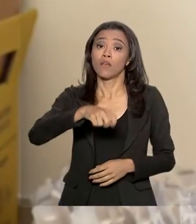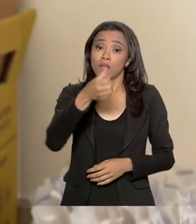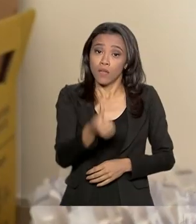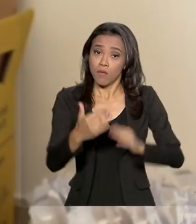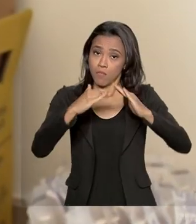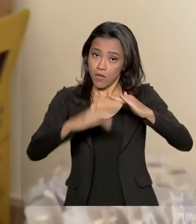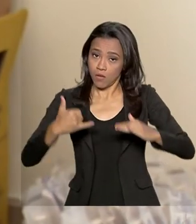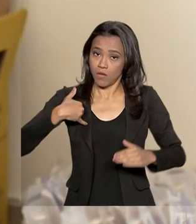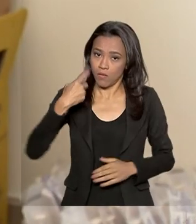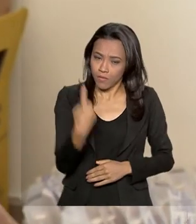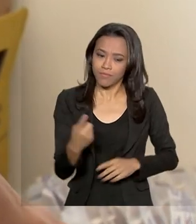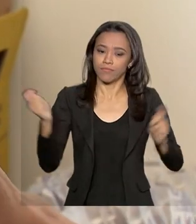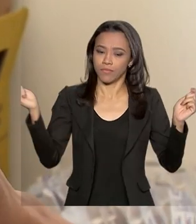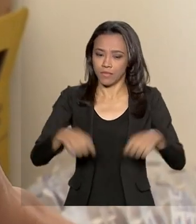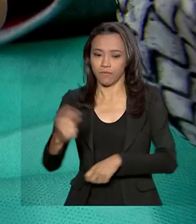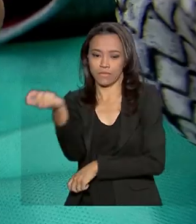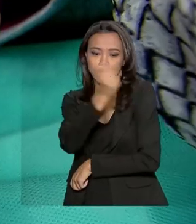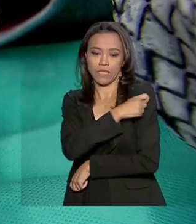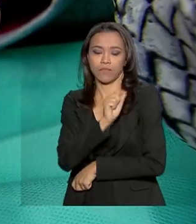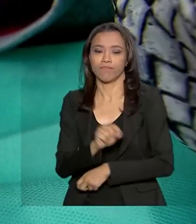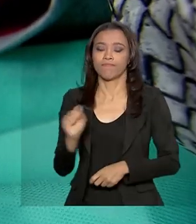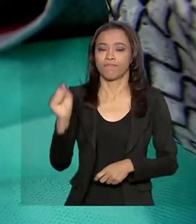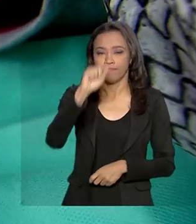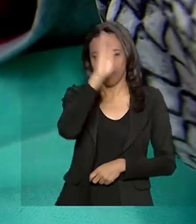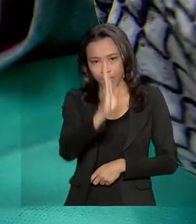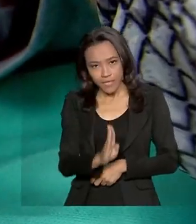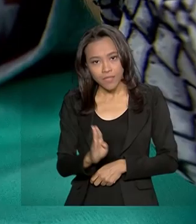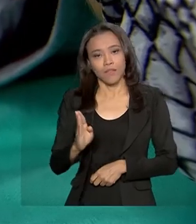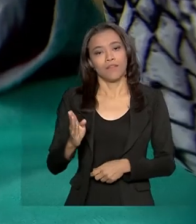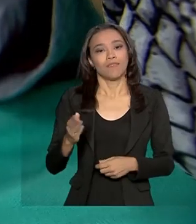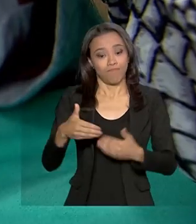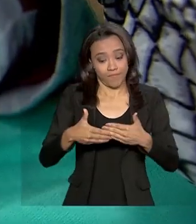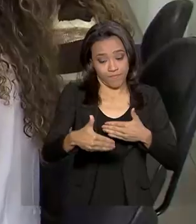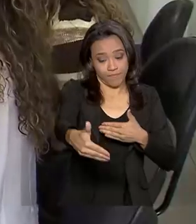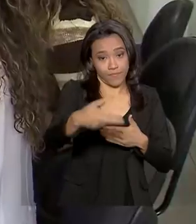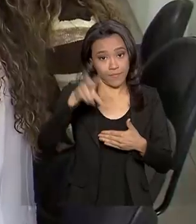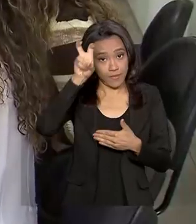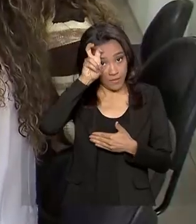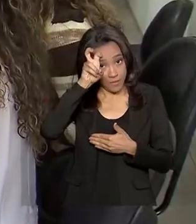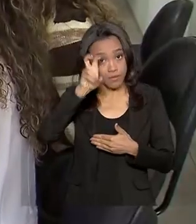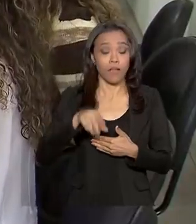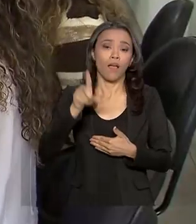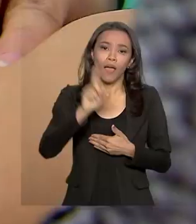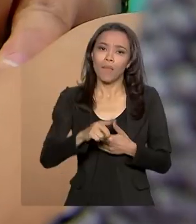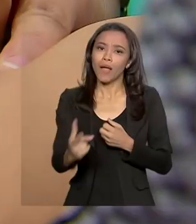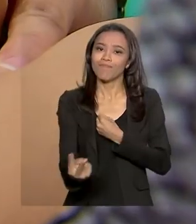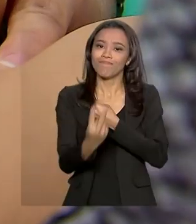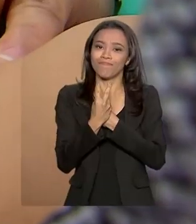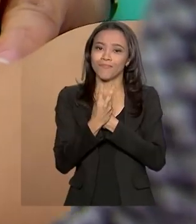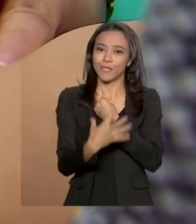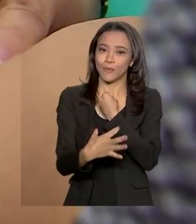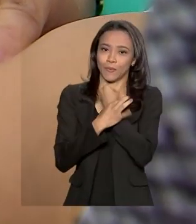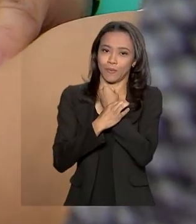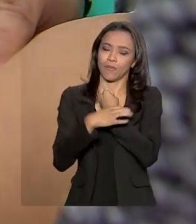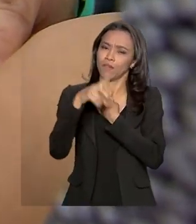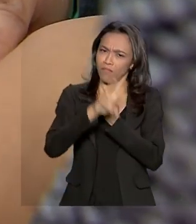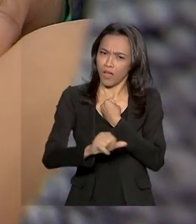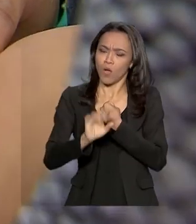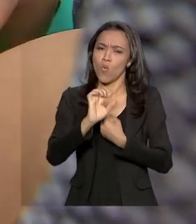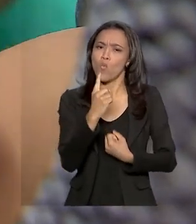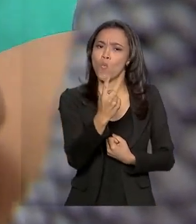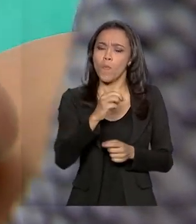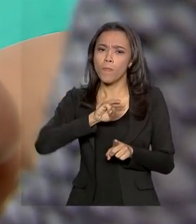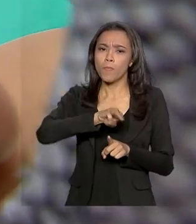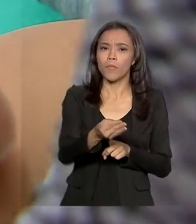devem ser vacinadas em todo o país a partir desta quinta-feira. A medida é preventiva e deve alcançar cerca de um